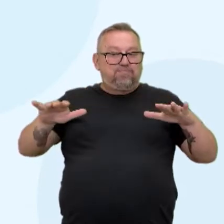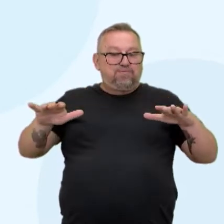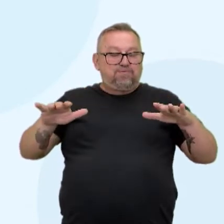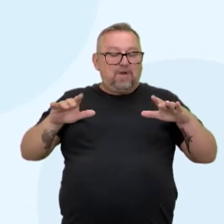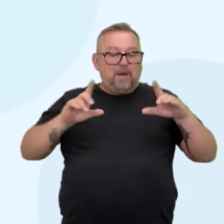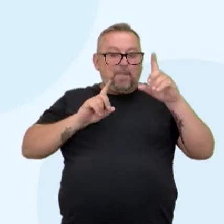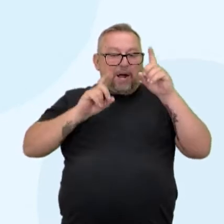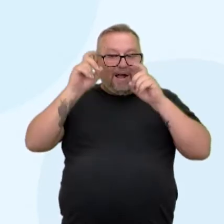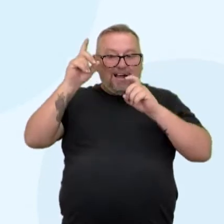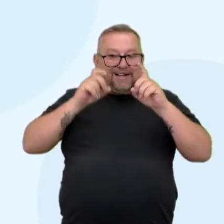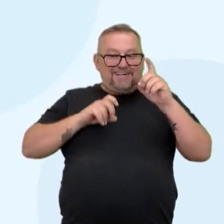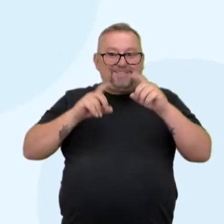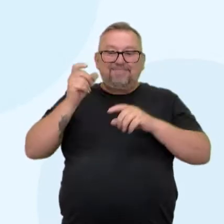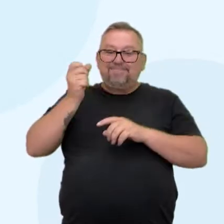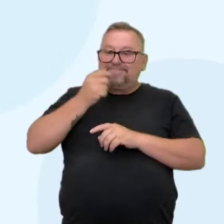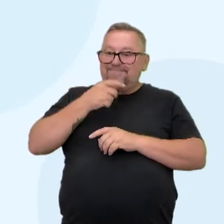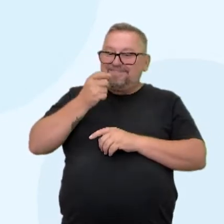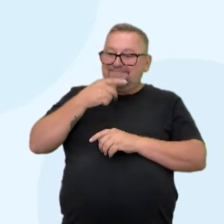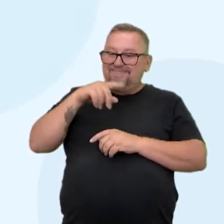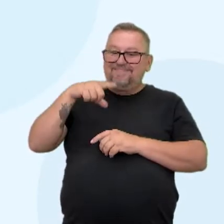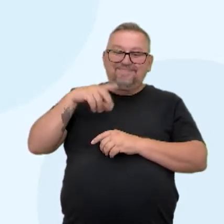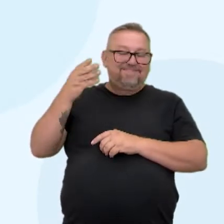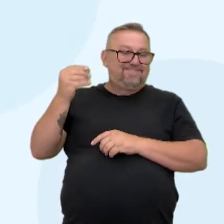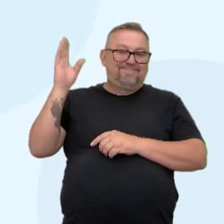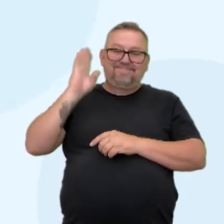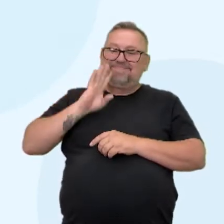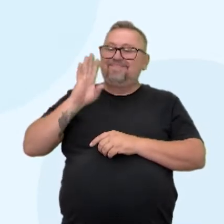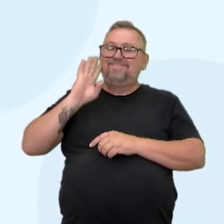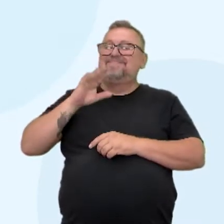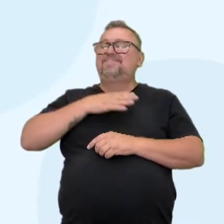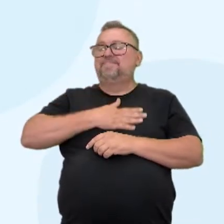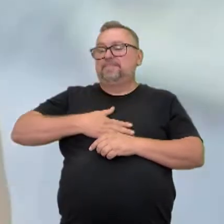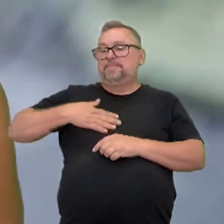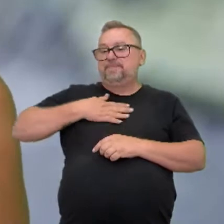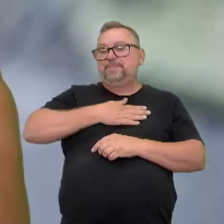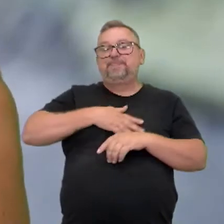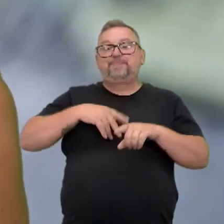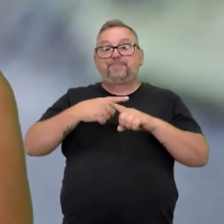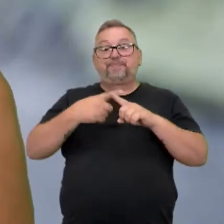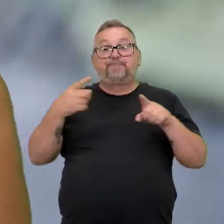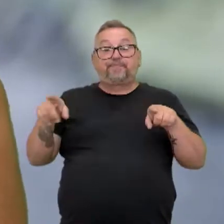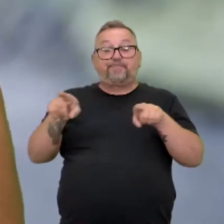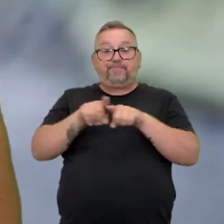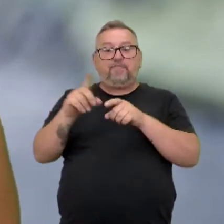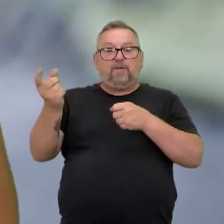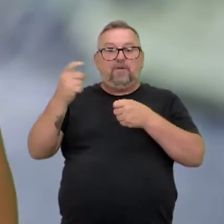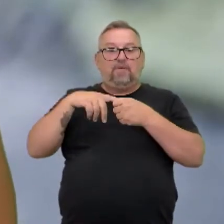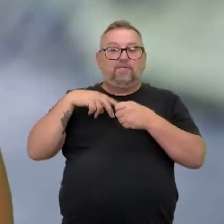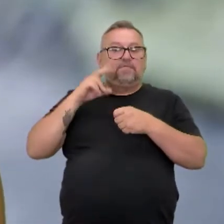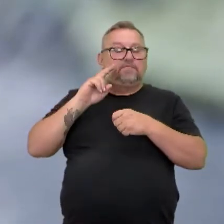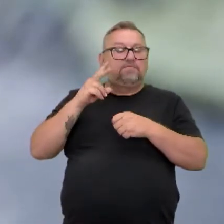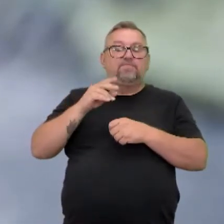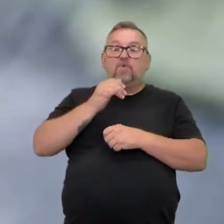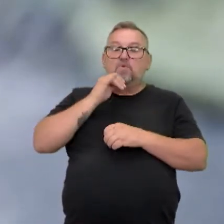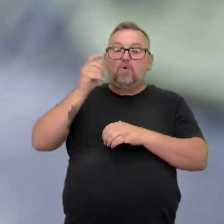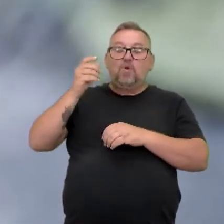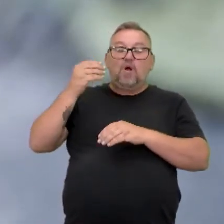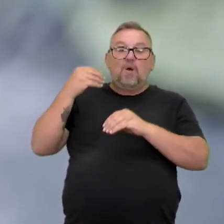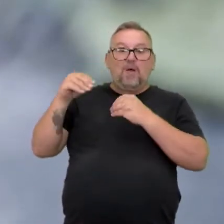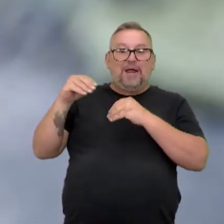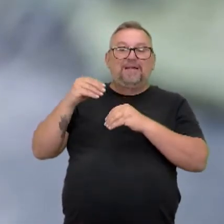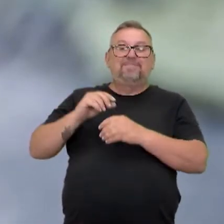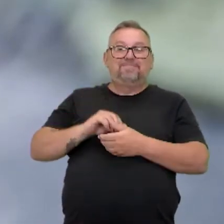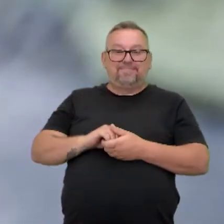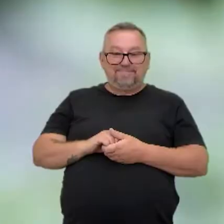foi isso, Prof. Fernanda? Foi muito legal, adorei. E quando eu voltei, eu fui lá pesquisar o museu do meme. Adorei, gente.